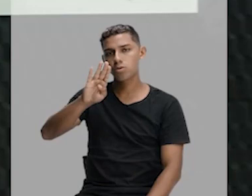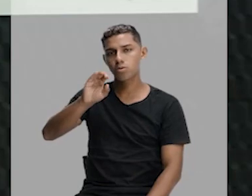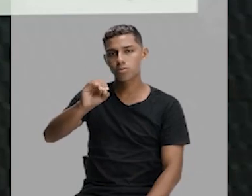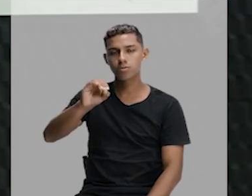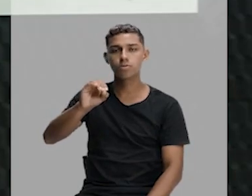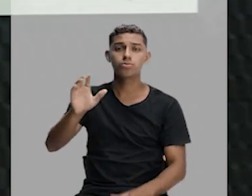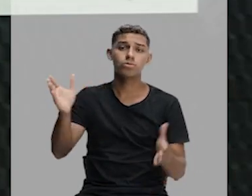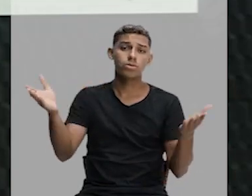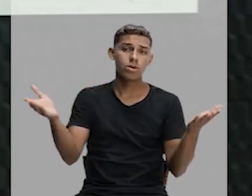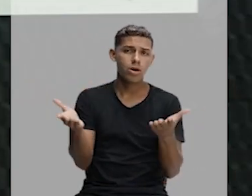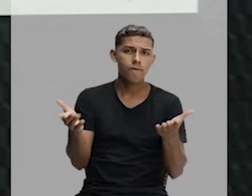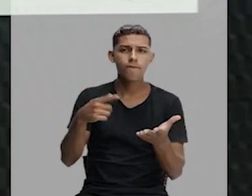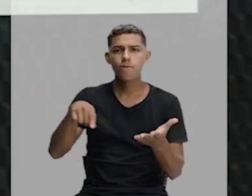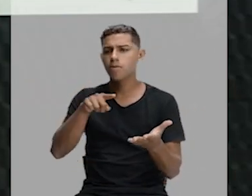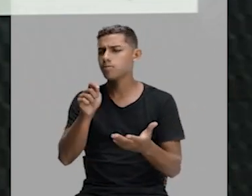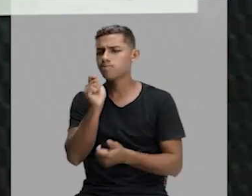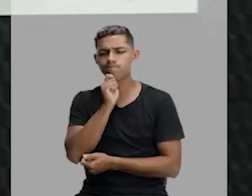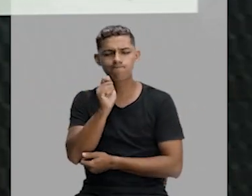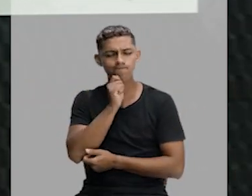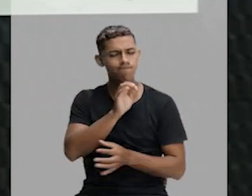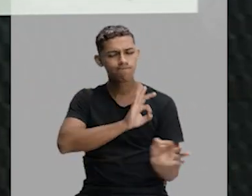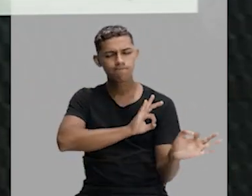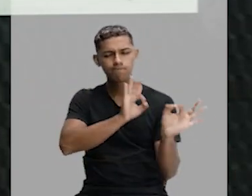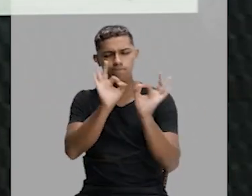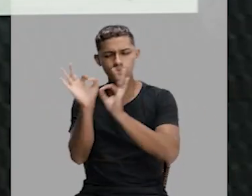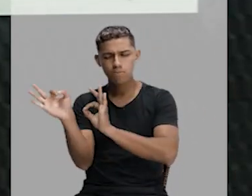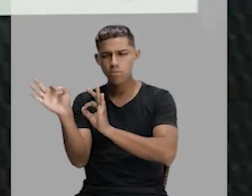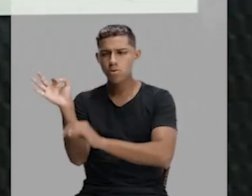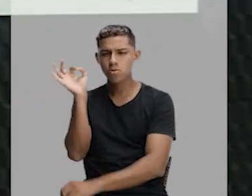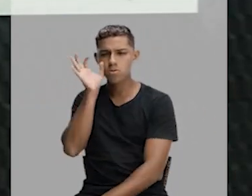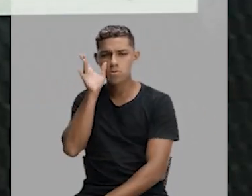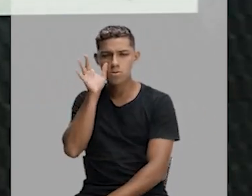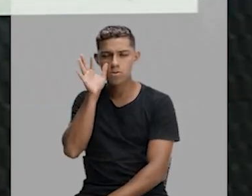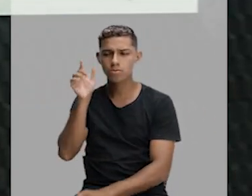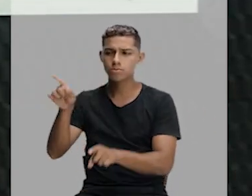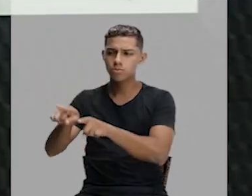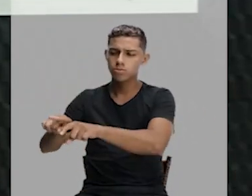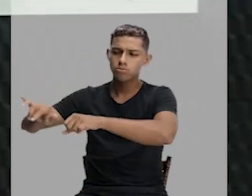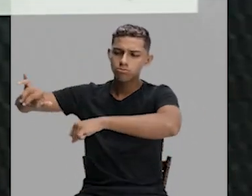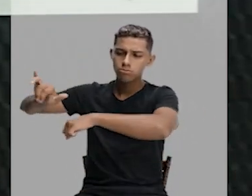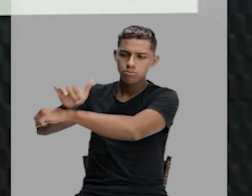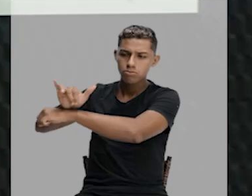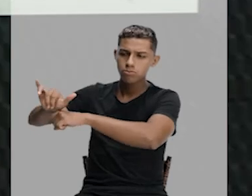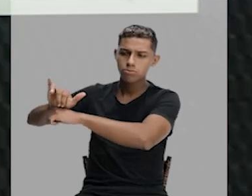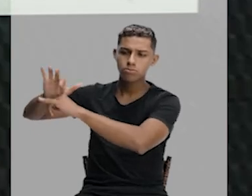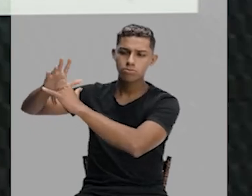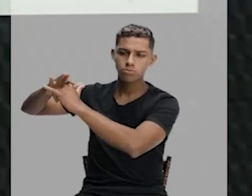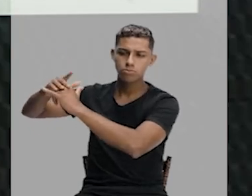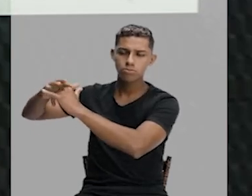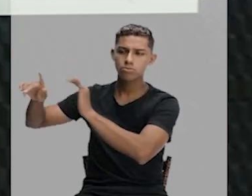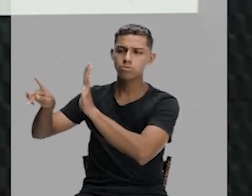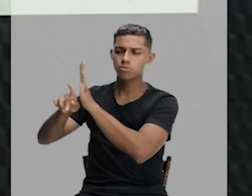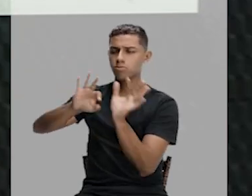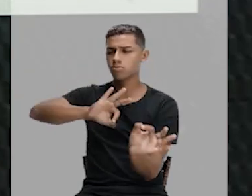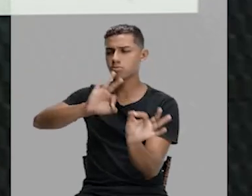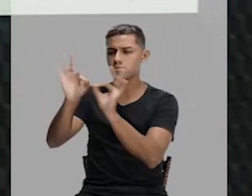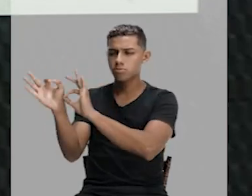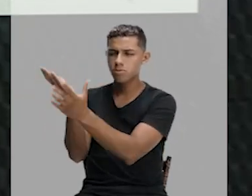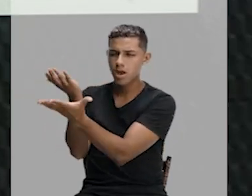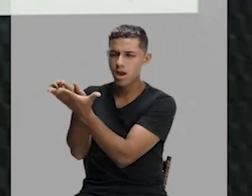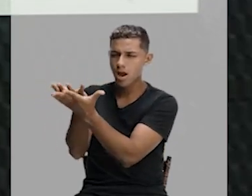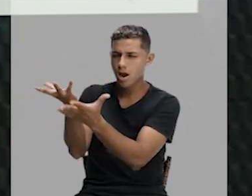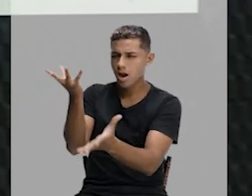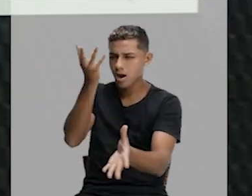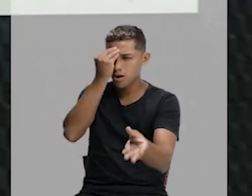assistiu a aula de poliedro, vai lá na plataforma, no canal do YouTube, e acompanha a aula lá sobre poliedro. Lá também a gente